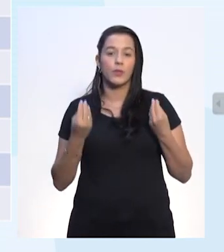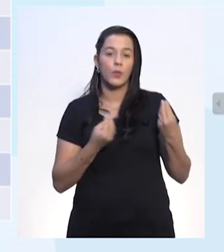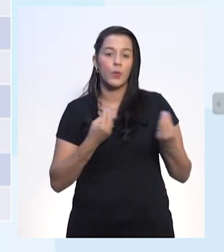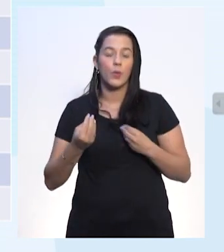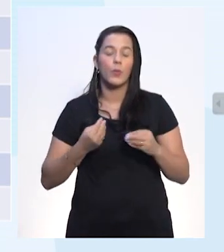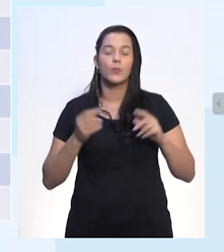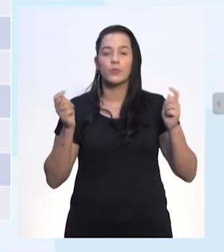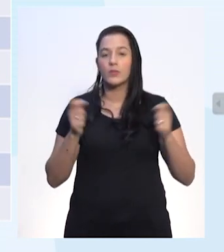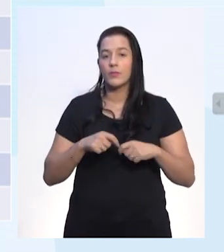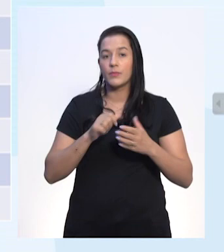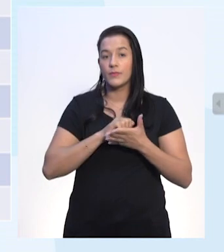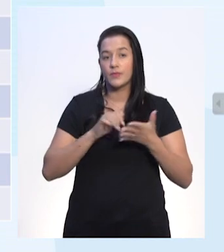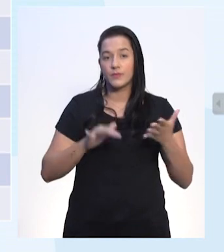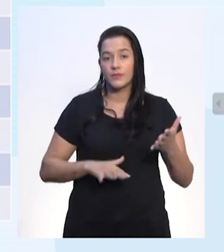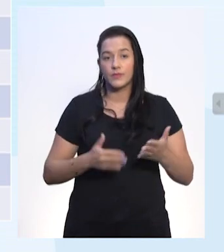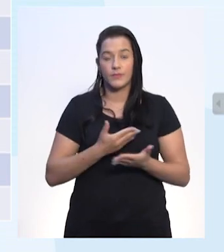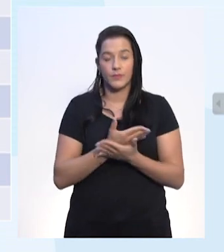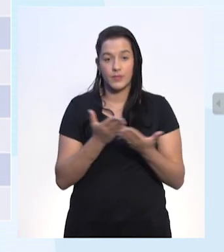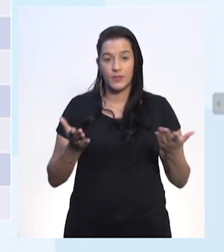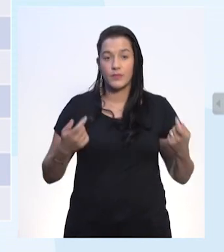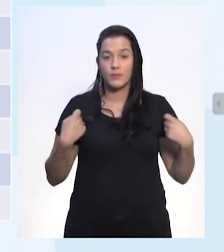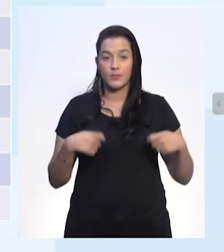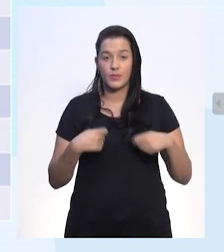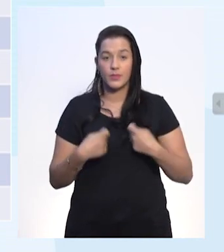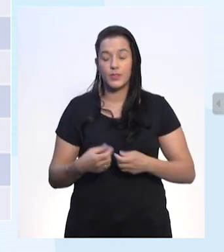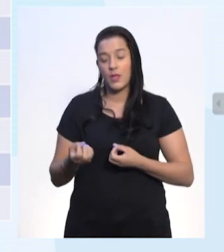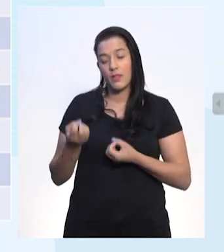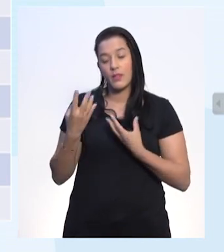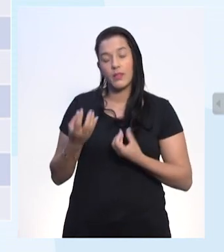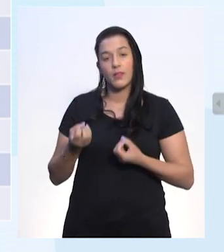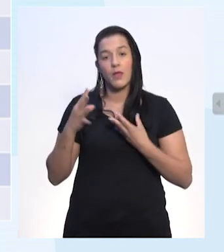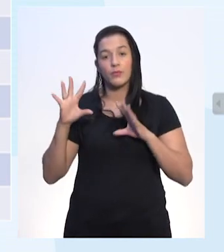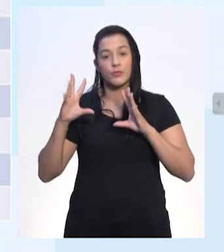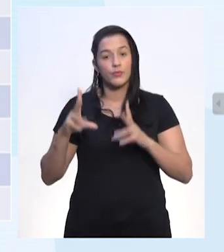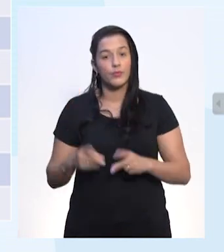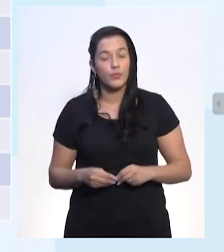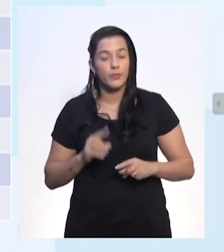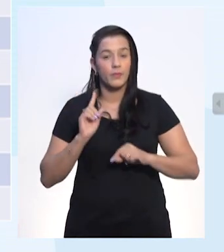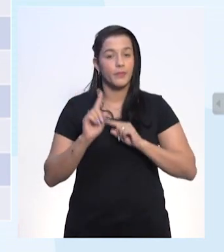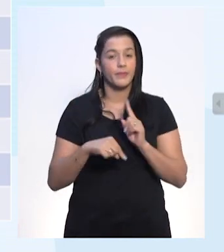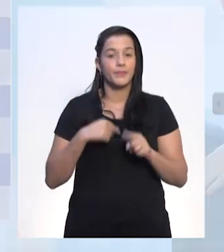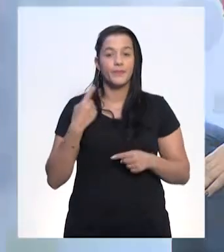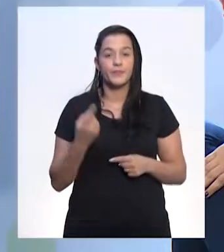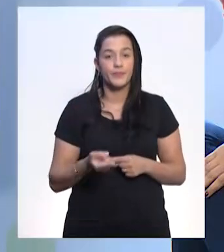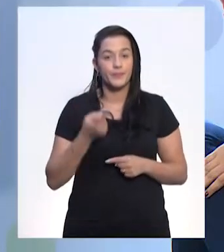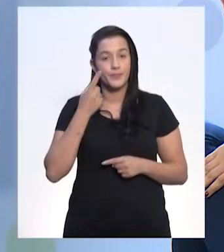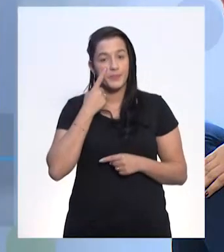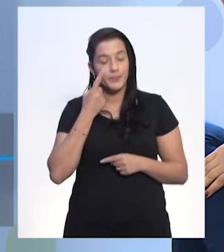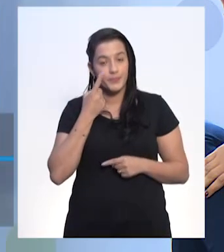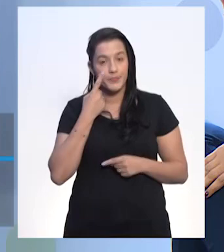esse exercício, até porque vocês precisam coletar dados para chegarem depois a